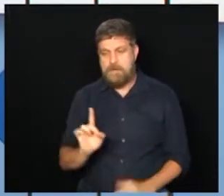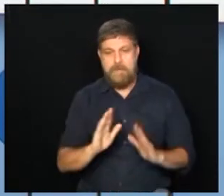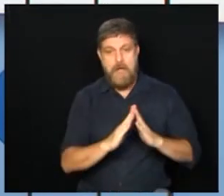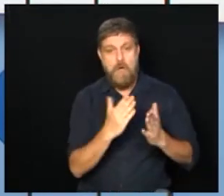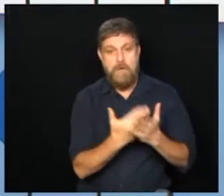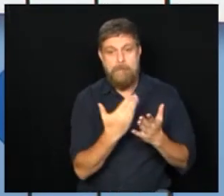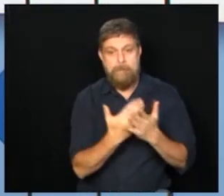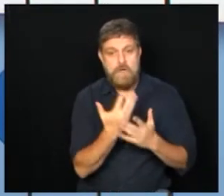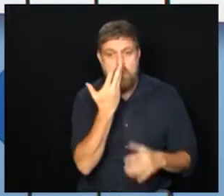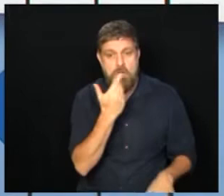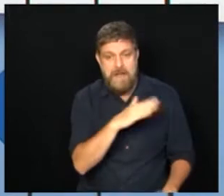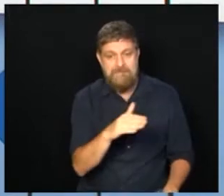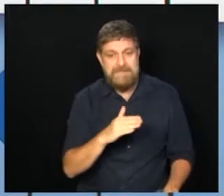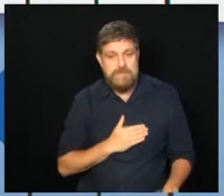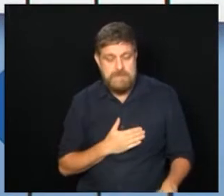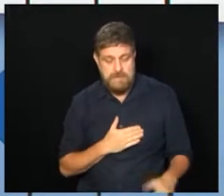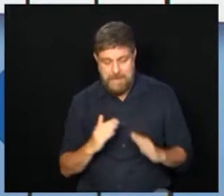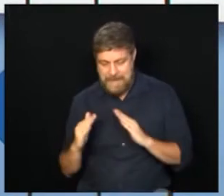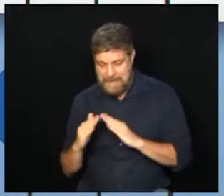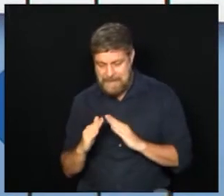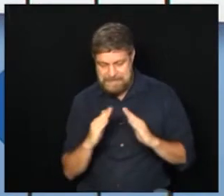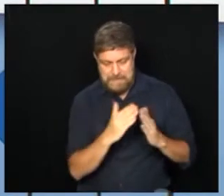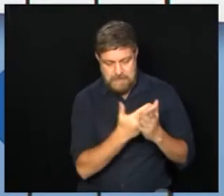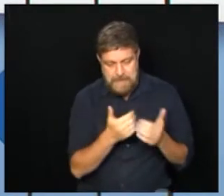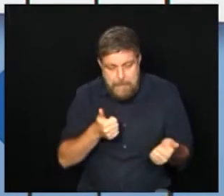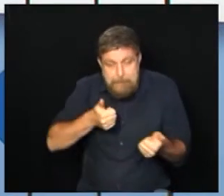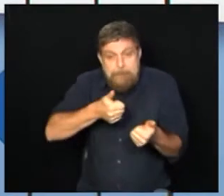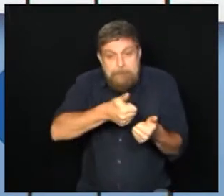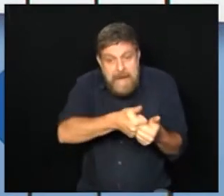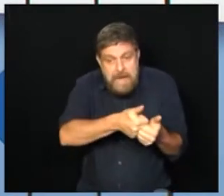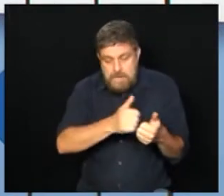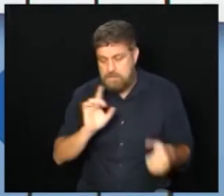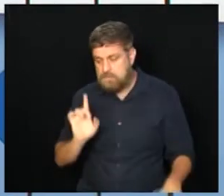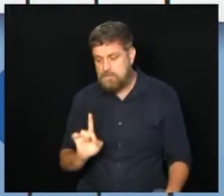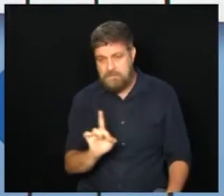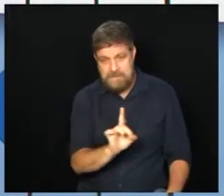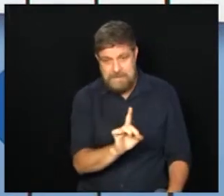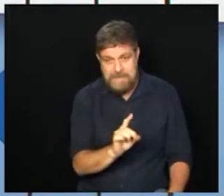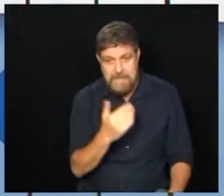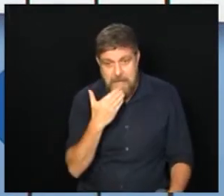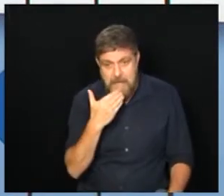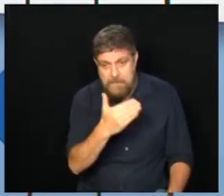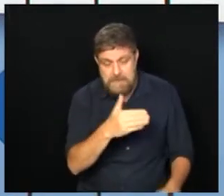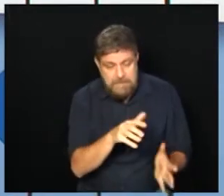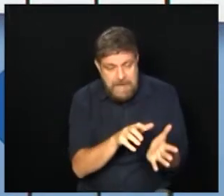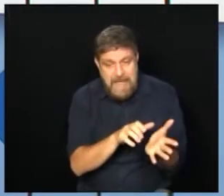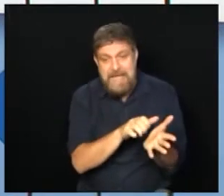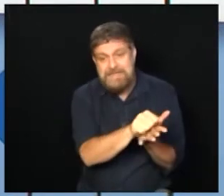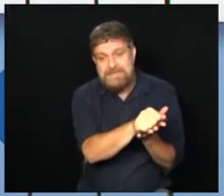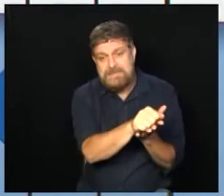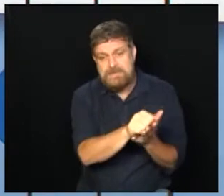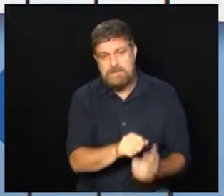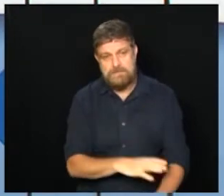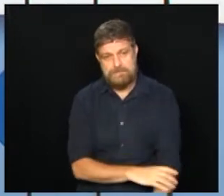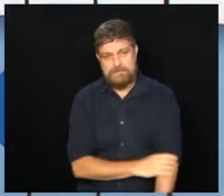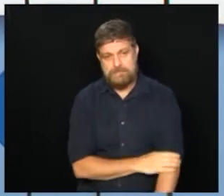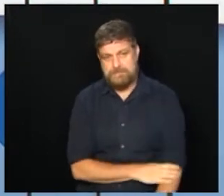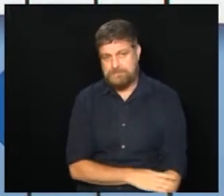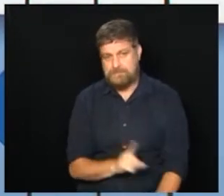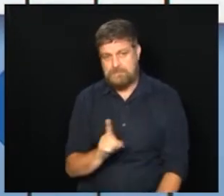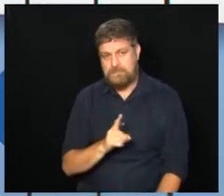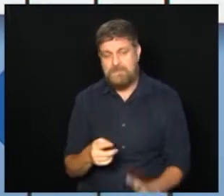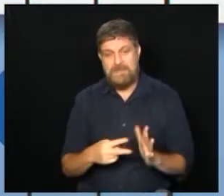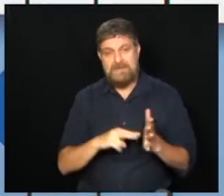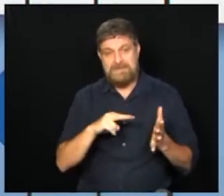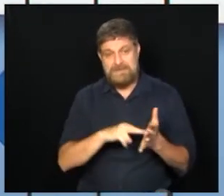infantil que fica mais perto da sua casa para que possa fazer essa inscrição. Ela não representa